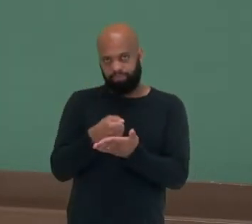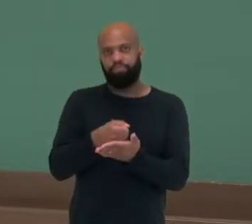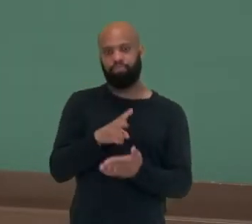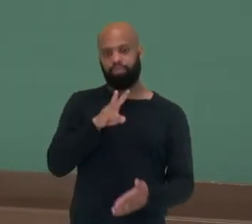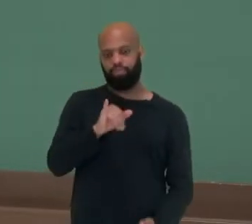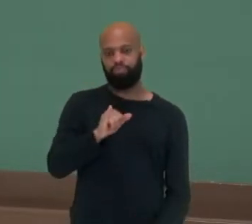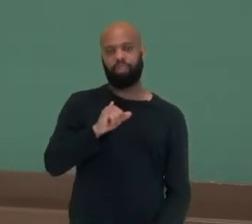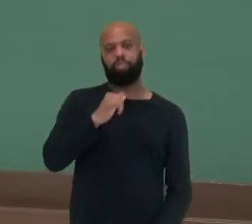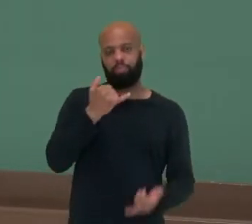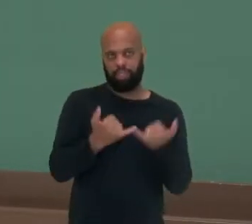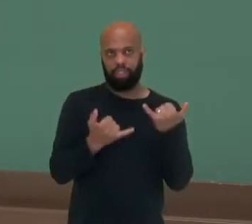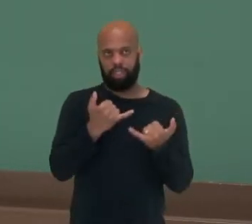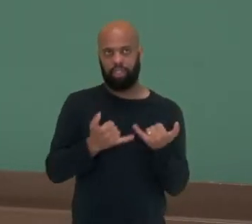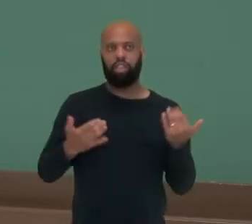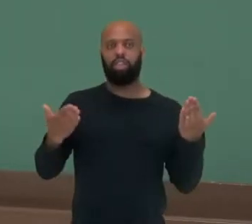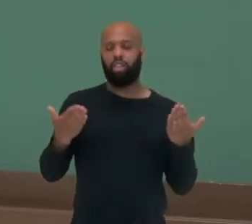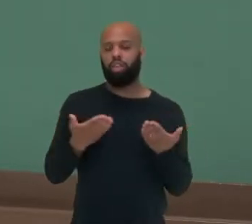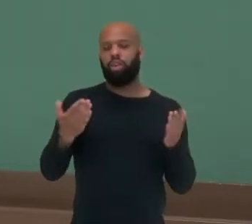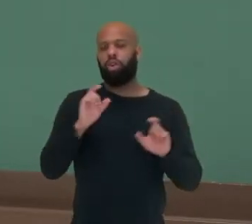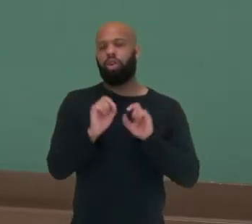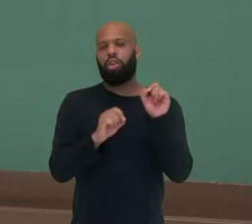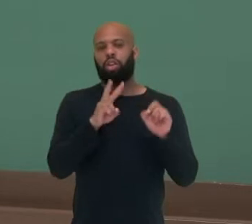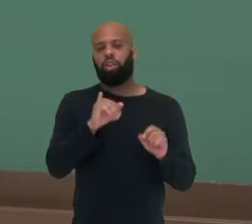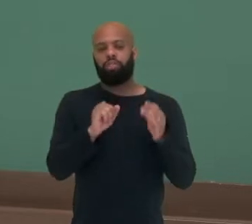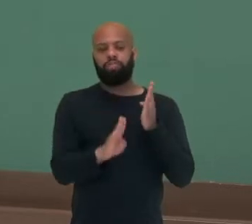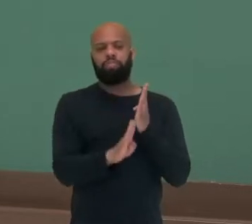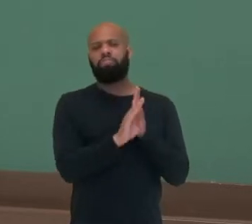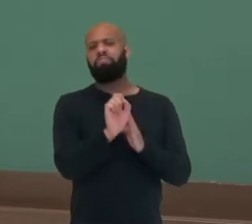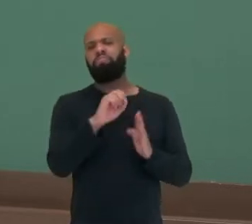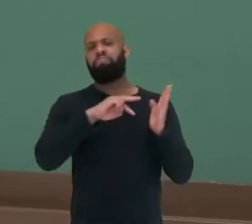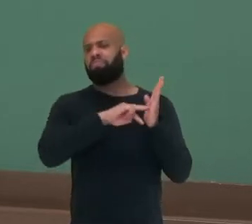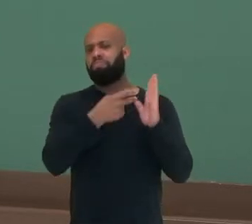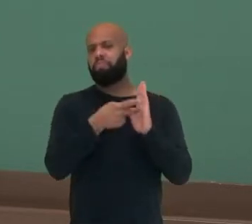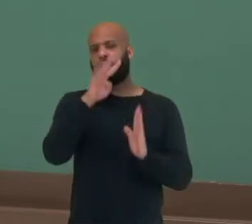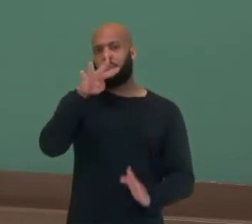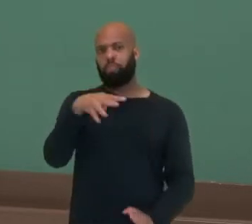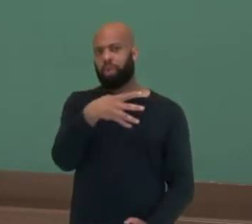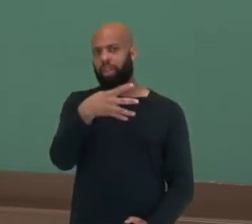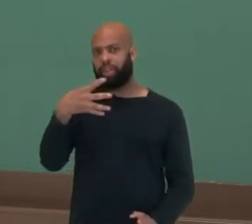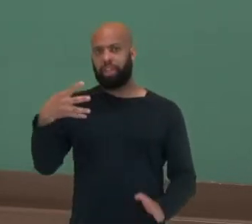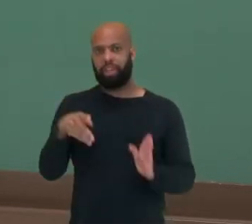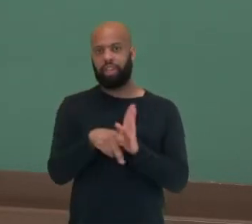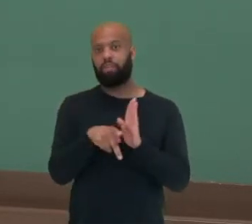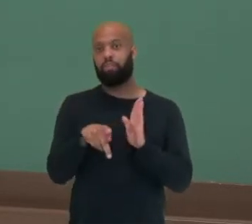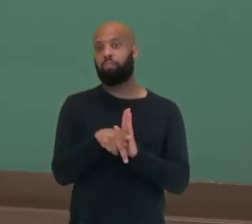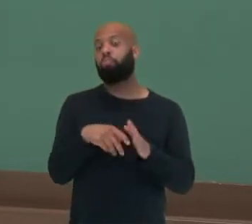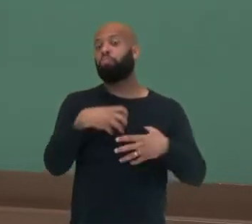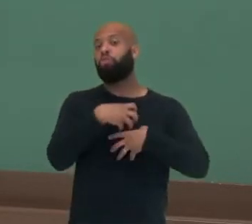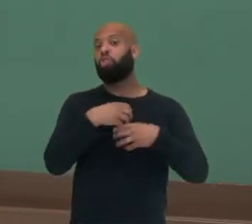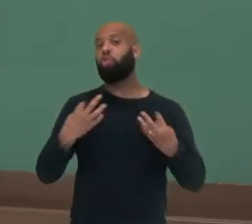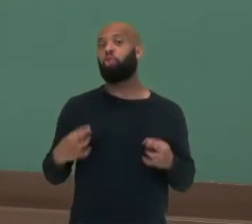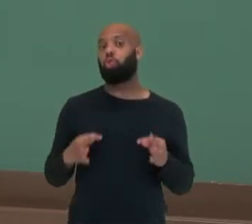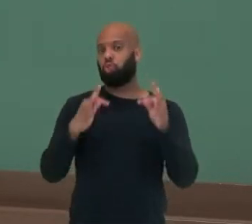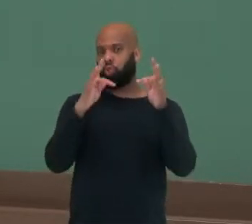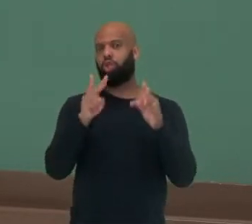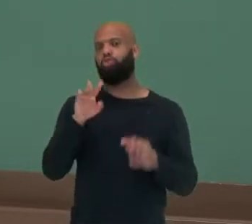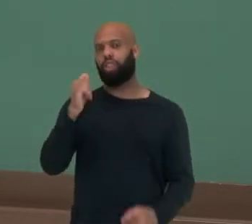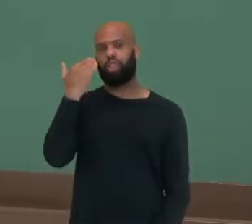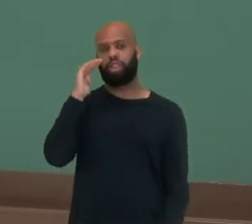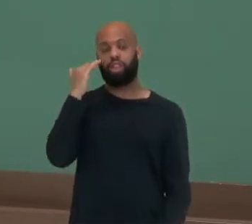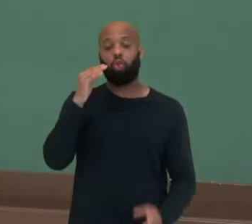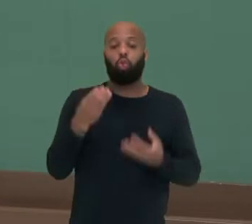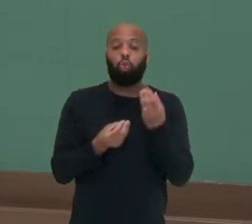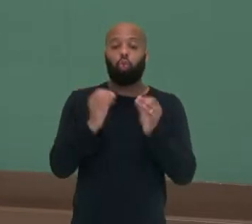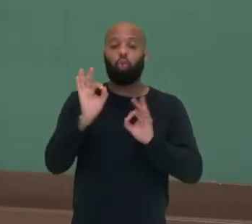muito similar. Então nós vamos identificar o que é uma planilha eletrônica, a gente já conhece, vamos relembrar, compreender como organizar